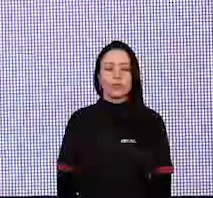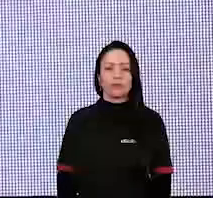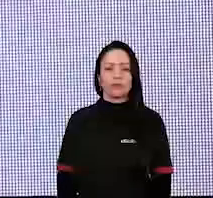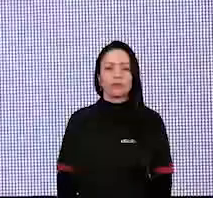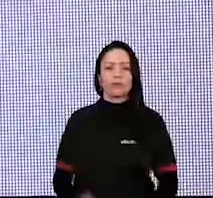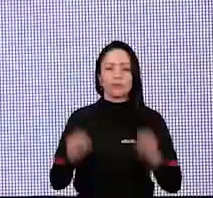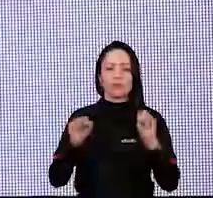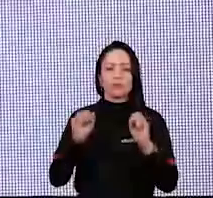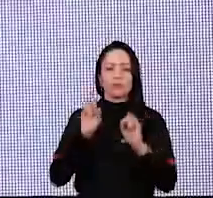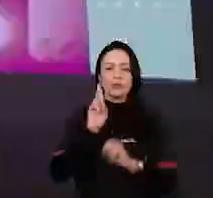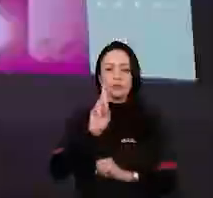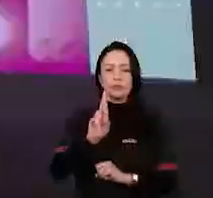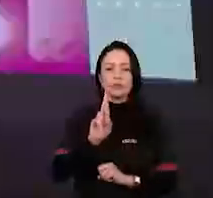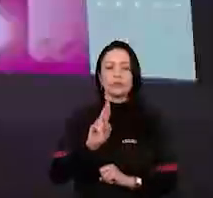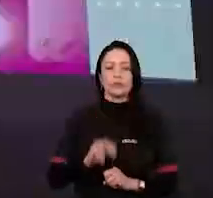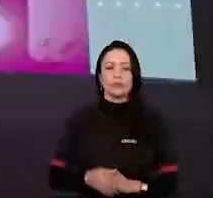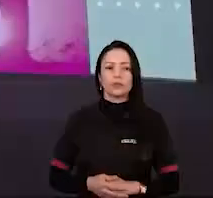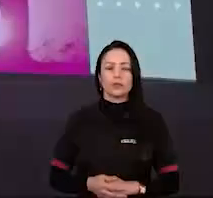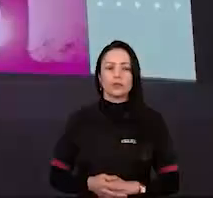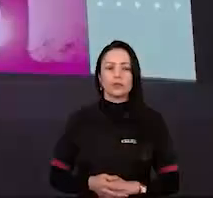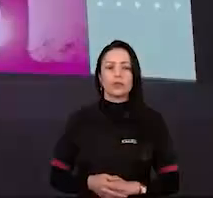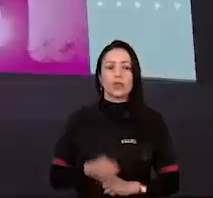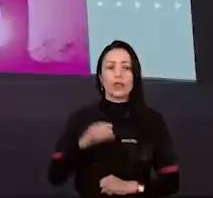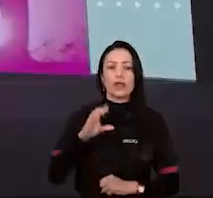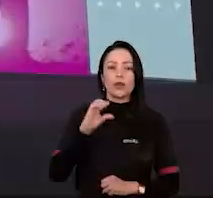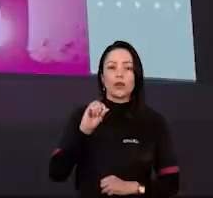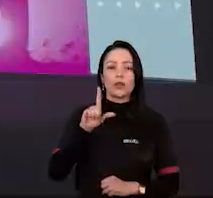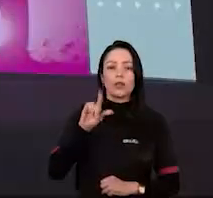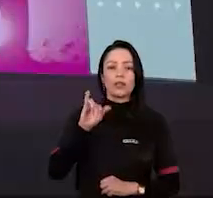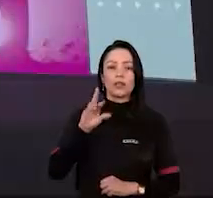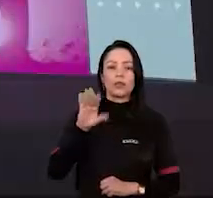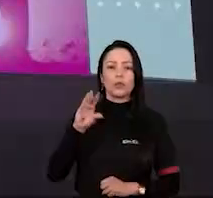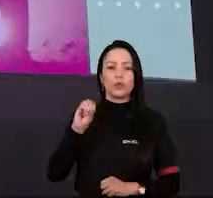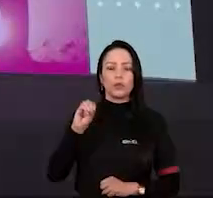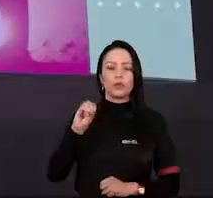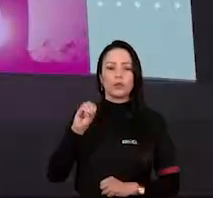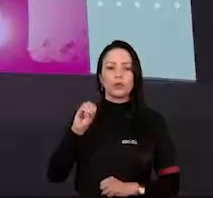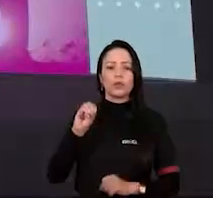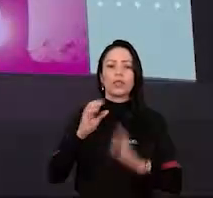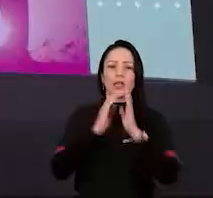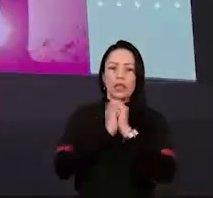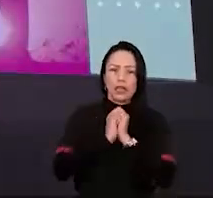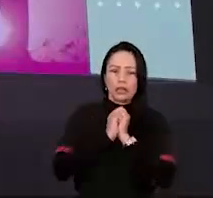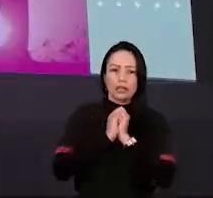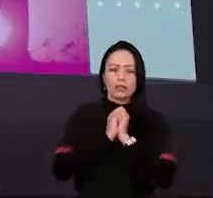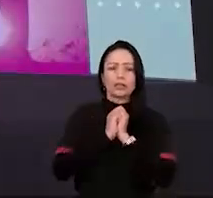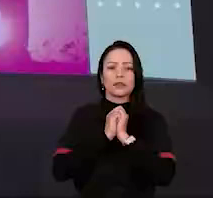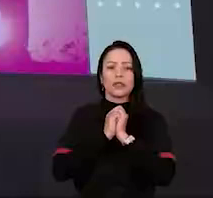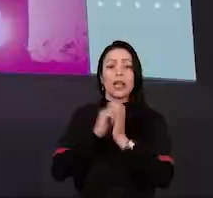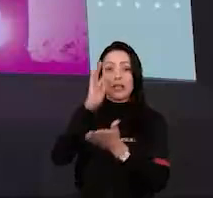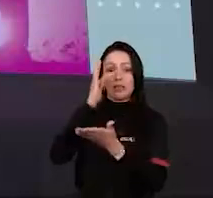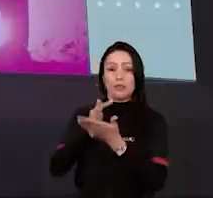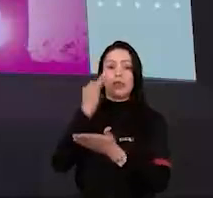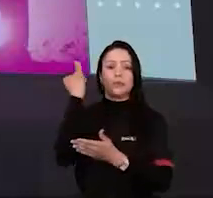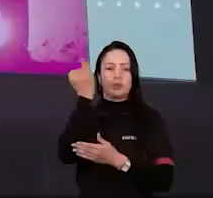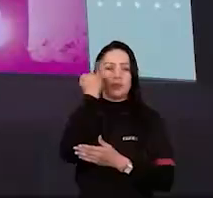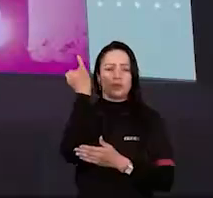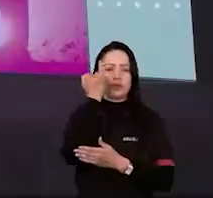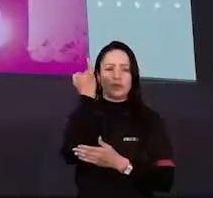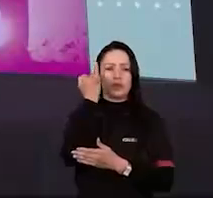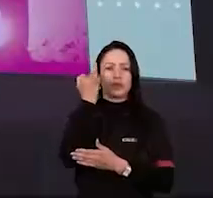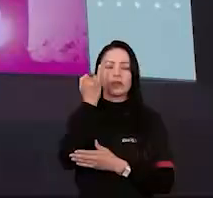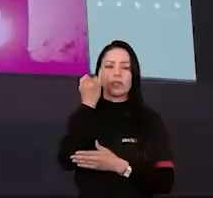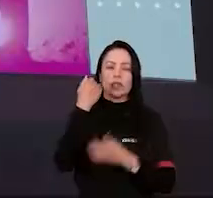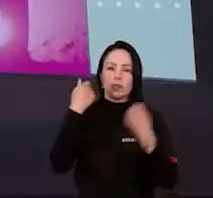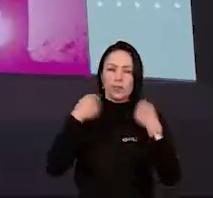Posso responder? Só pode usar colírio, né? Colírio e reza, né? A fé é muito importante nessa hora. Se tiver biofilme